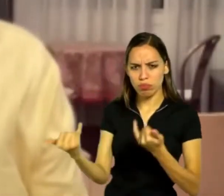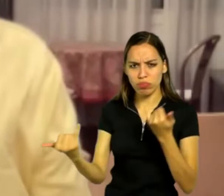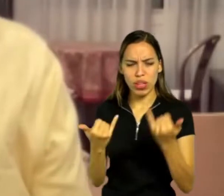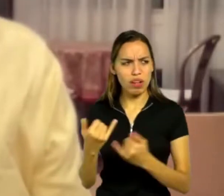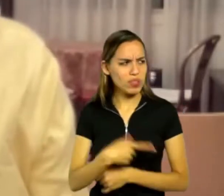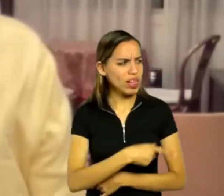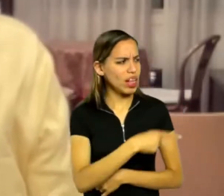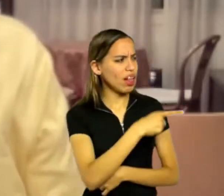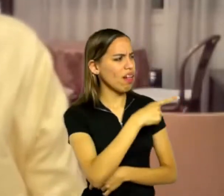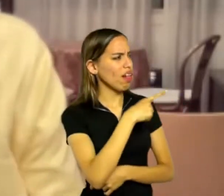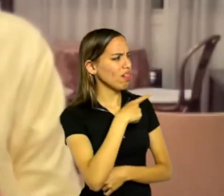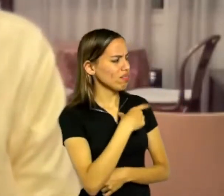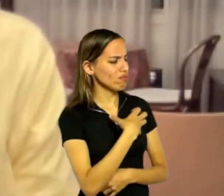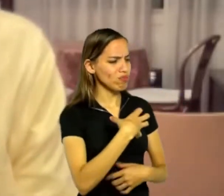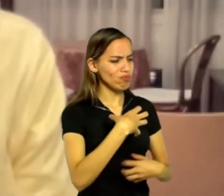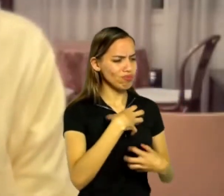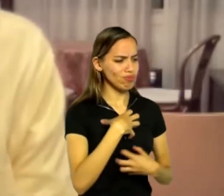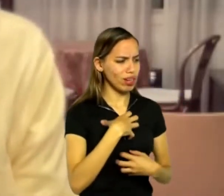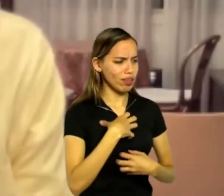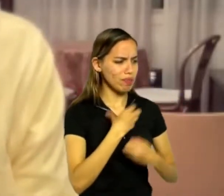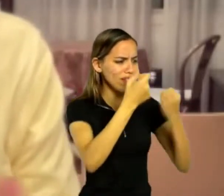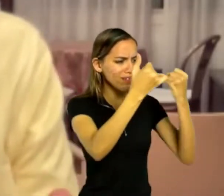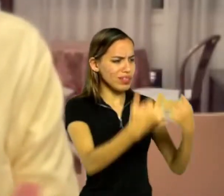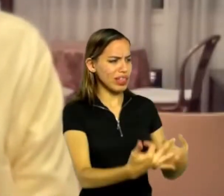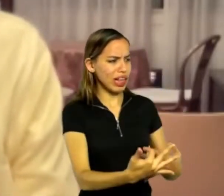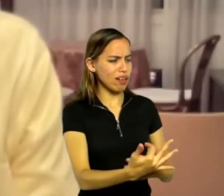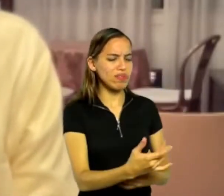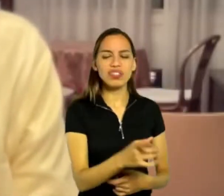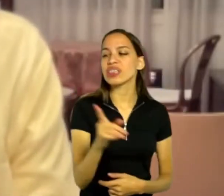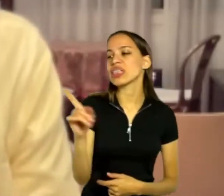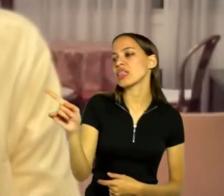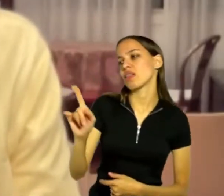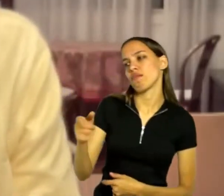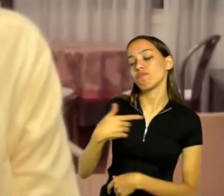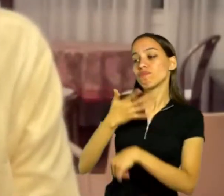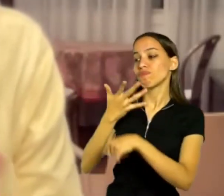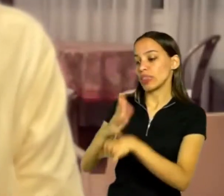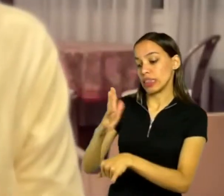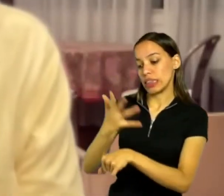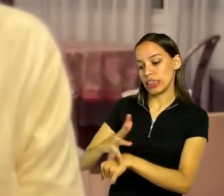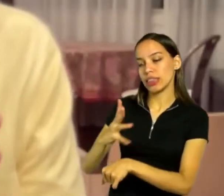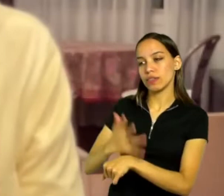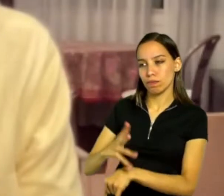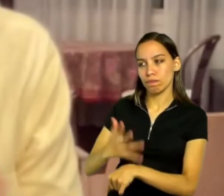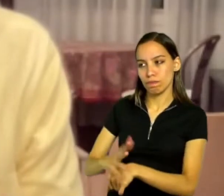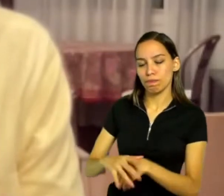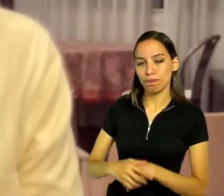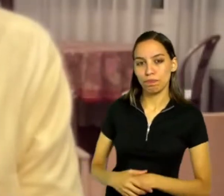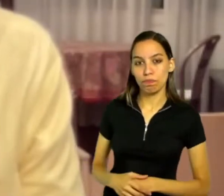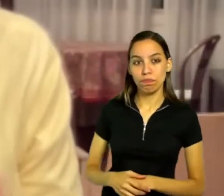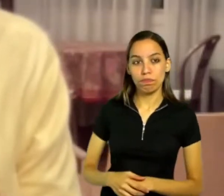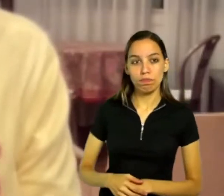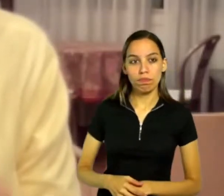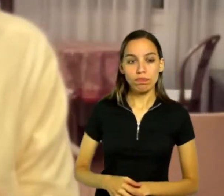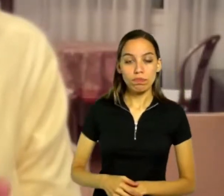treinamento. Imagina, eram turmas de 400. Quando a gente tinha 10 mil alunos, você dava 25 vezes por semana a